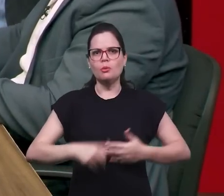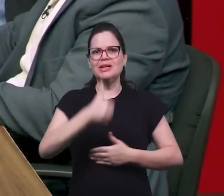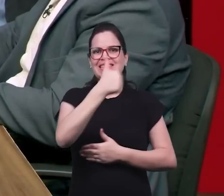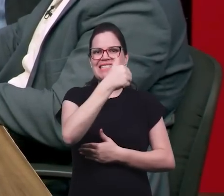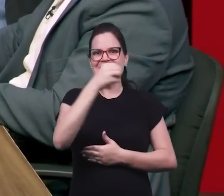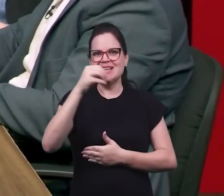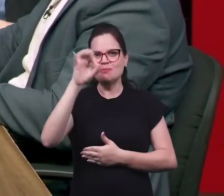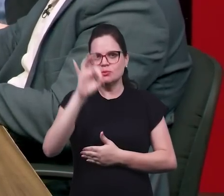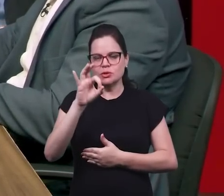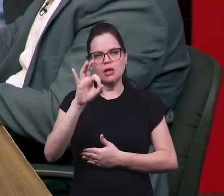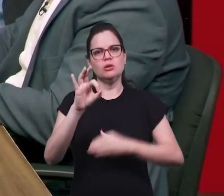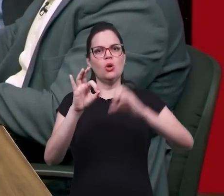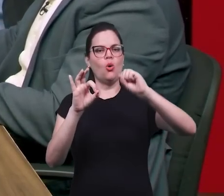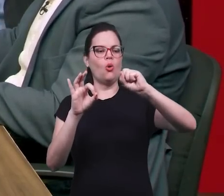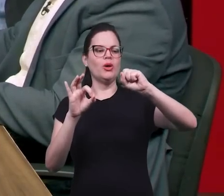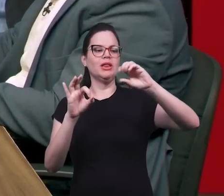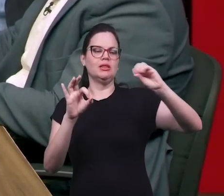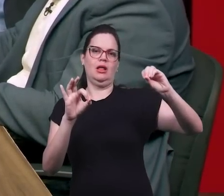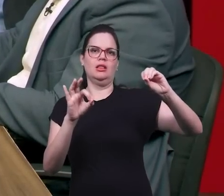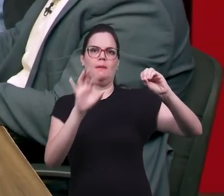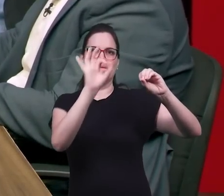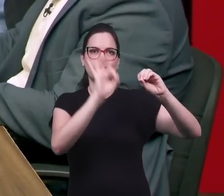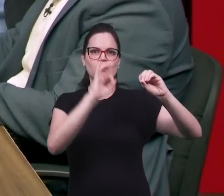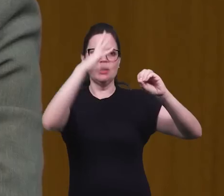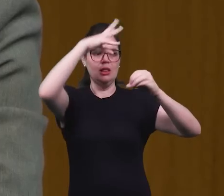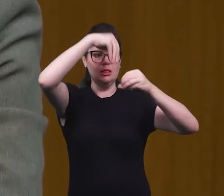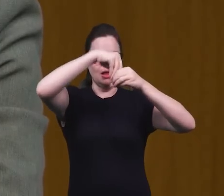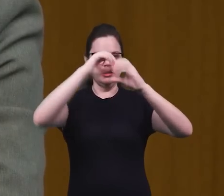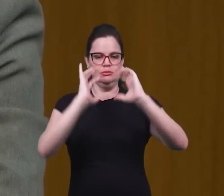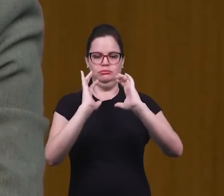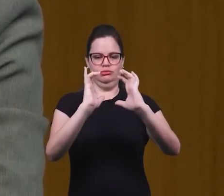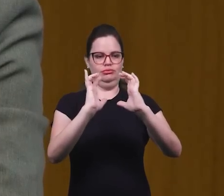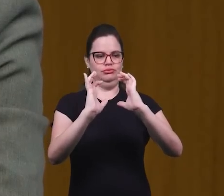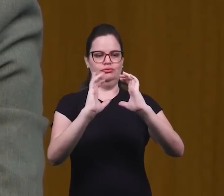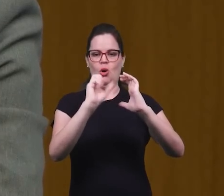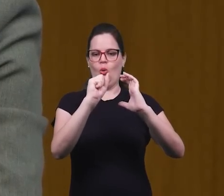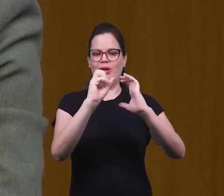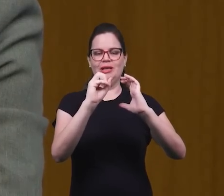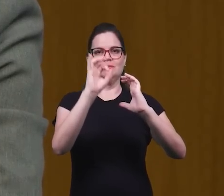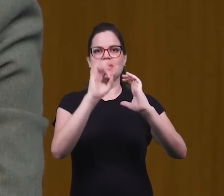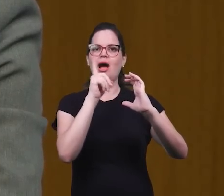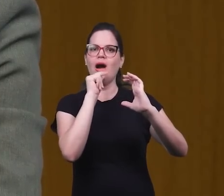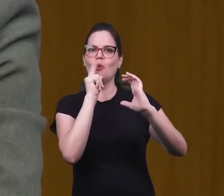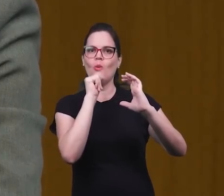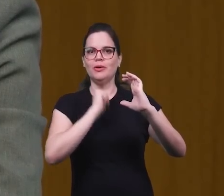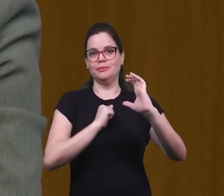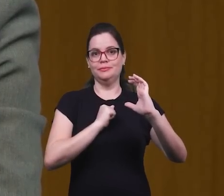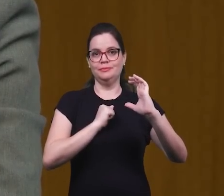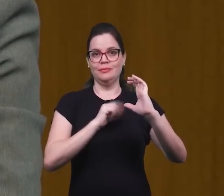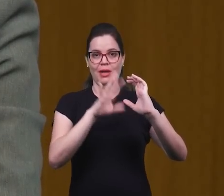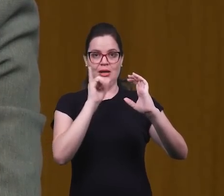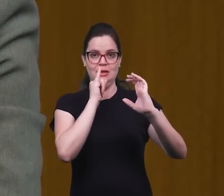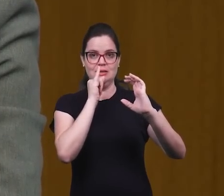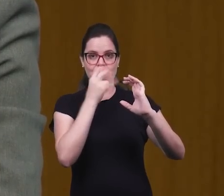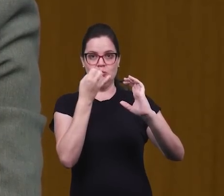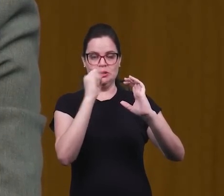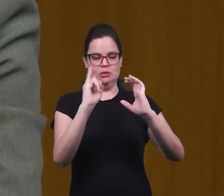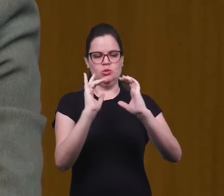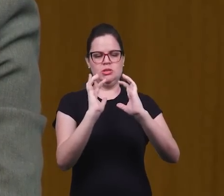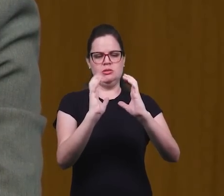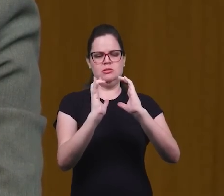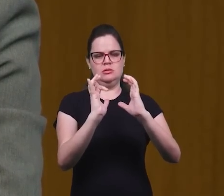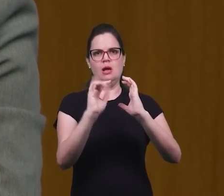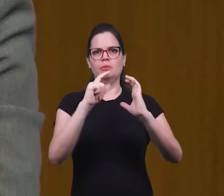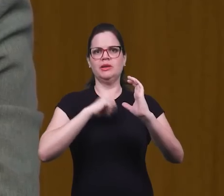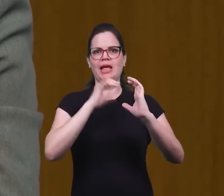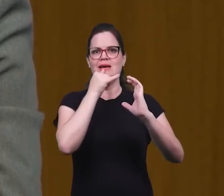incrível, maravilhosa. A energia que o cérebro ele produz, você pode acender uma lâmpada. Então, o